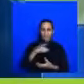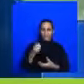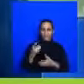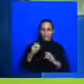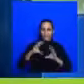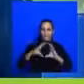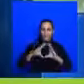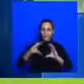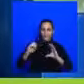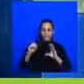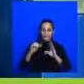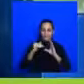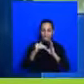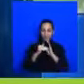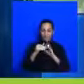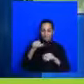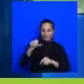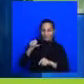numeradas de 0 a 9.